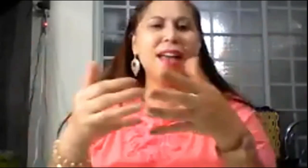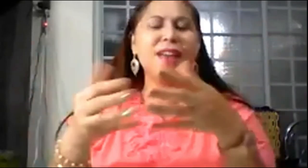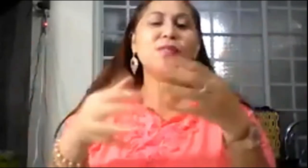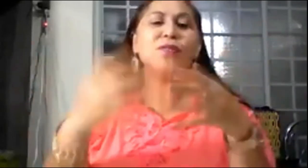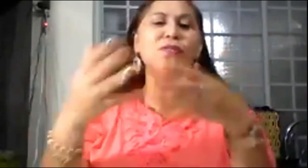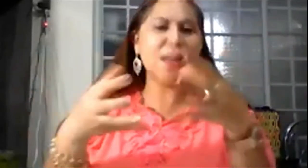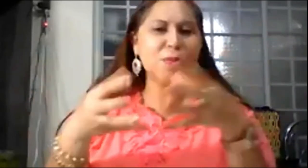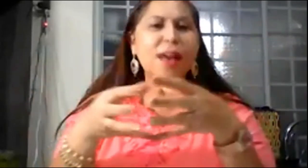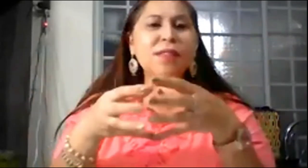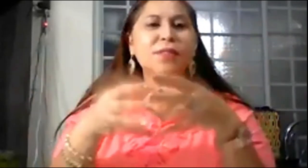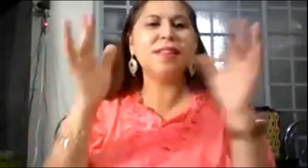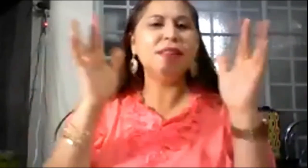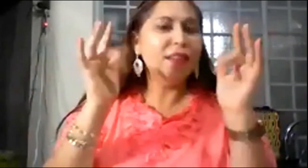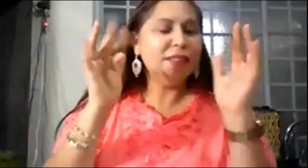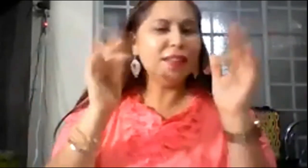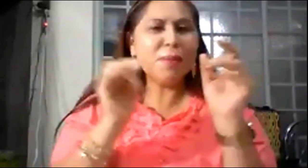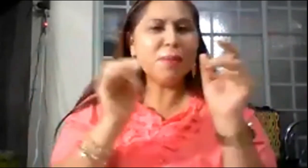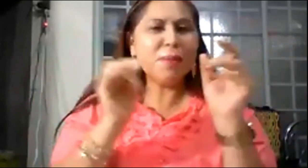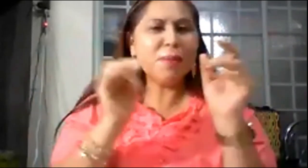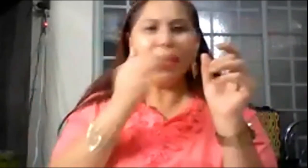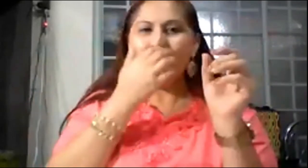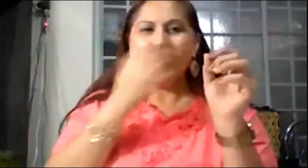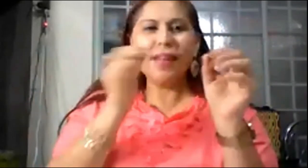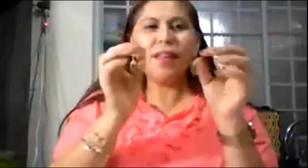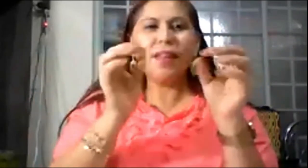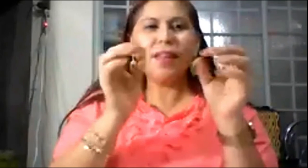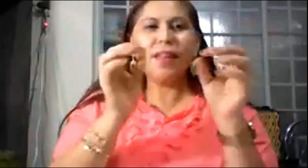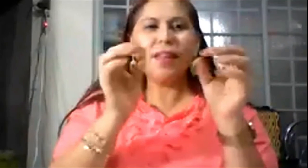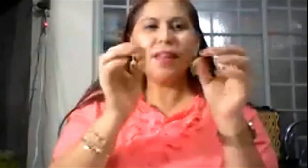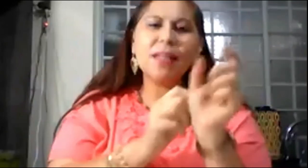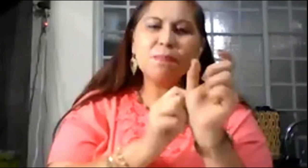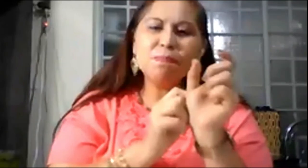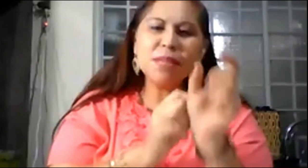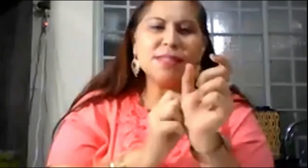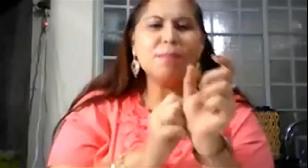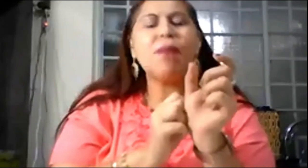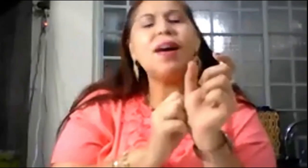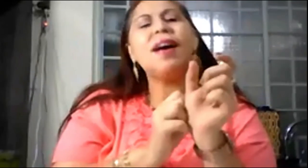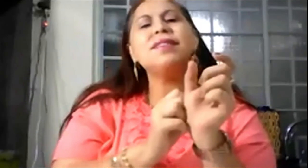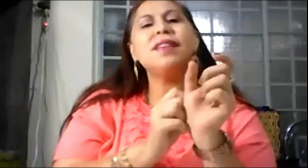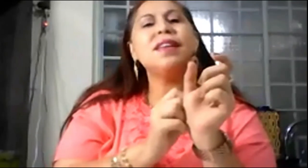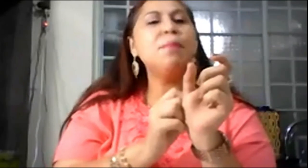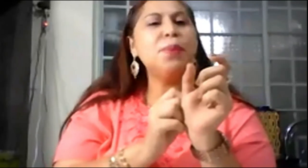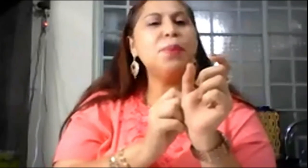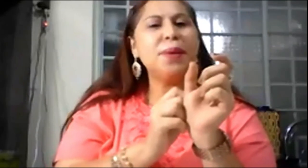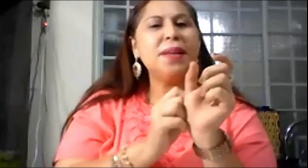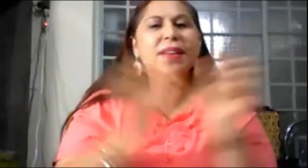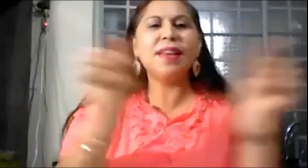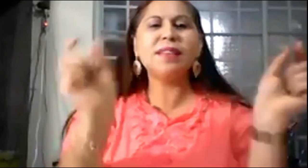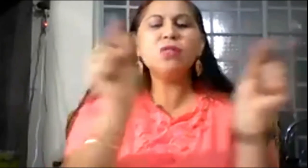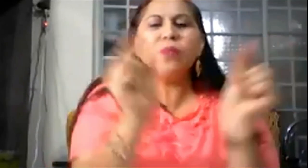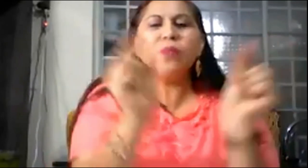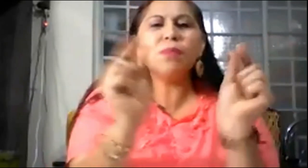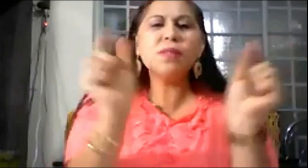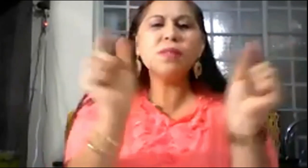A ação do verbo, o ato de namorar. Então, a parte principal, a raiz, seria amor. E aí